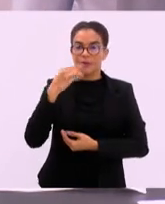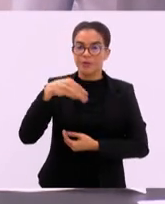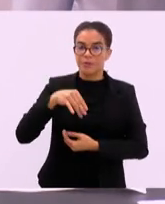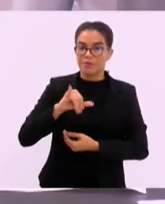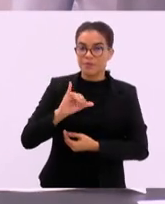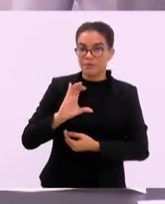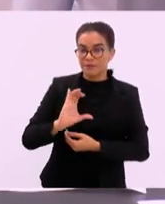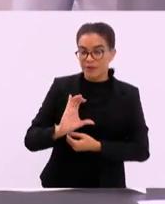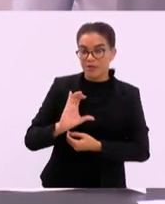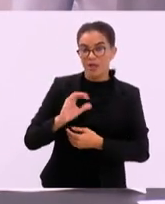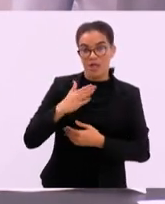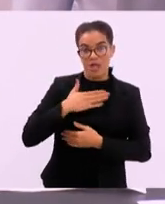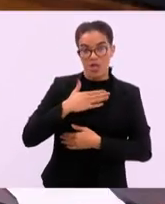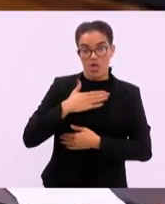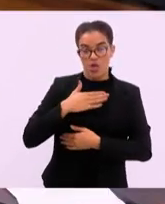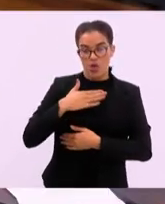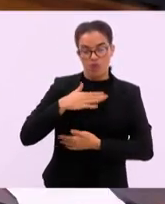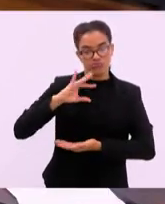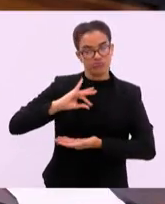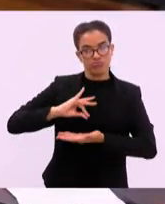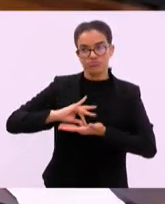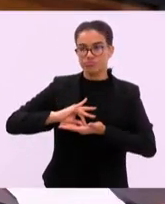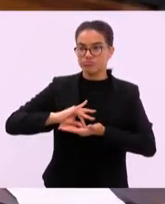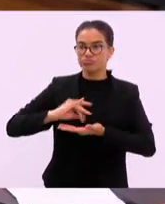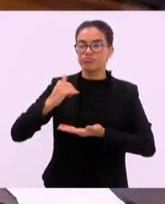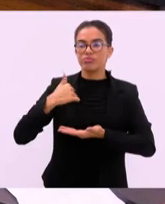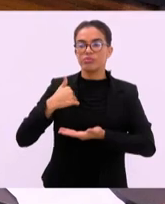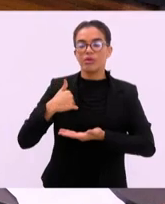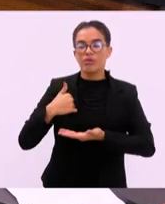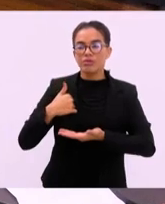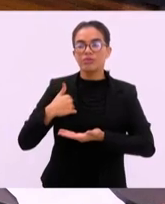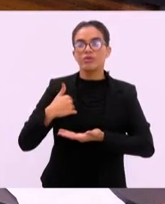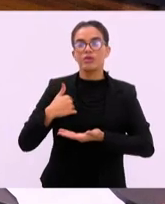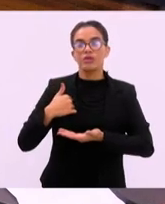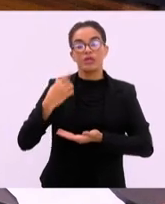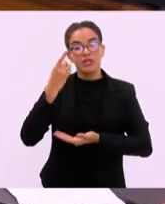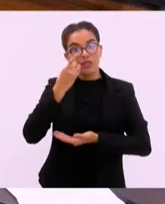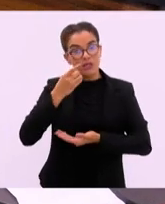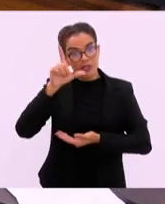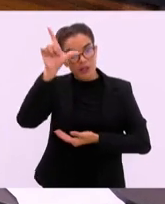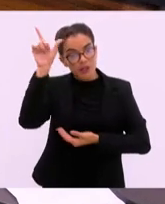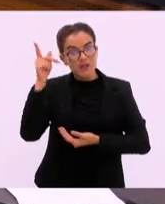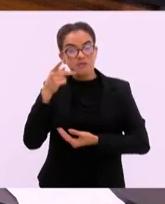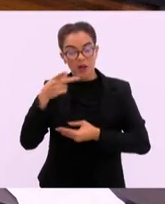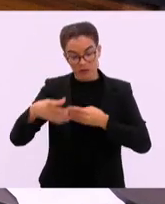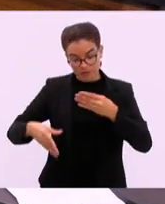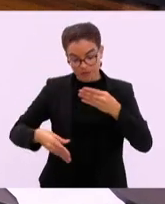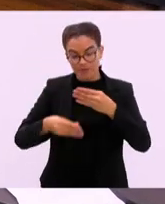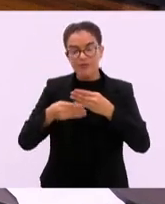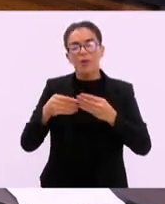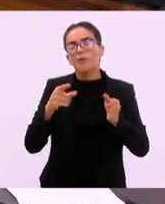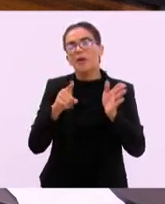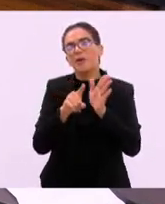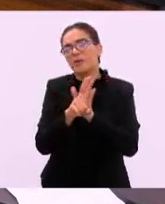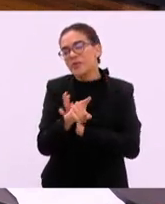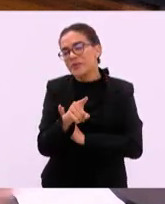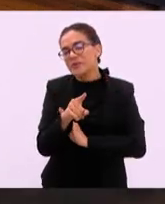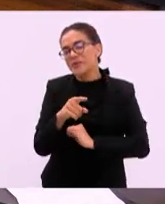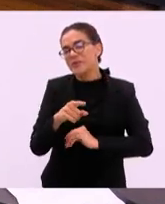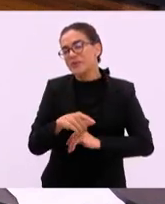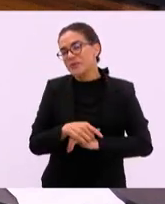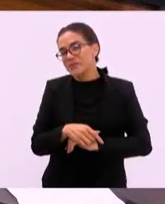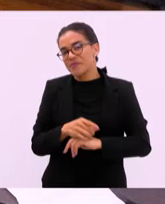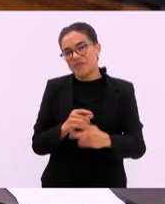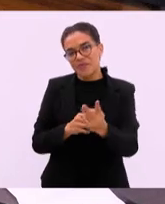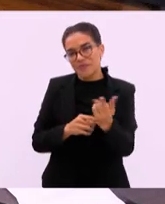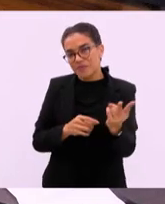que levantei originalmente, depois que eu fui convencido, o deputado Luiz Paulo pegou a questão. Eu pergunto para o doutor Serginho e para o Luiz